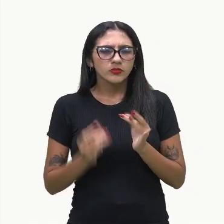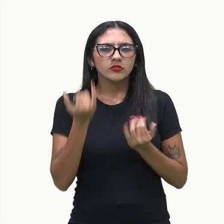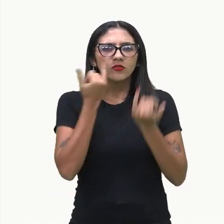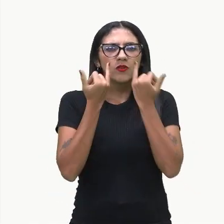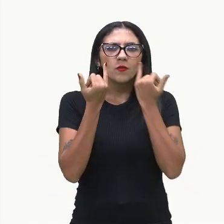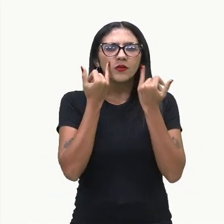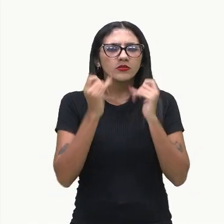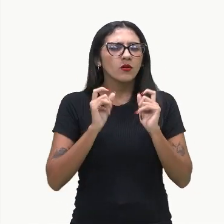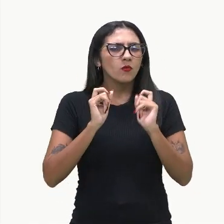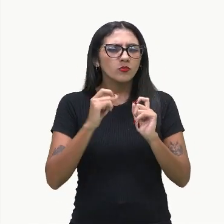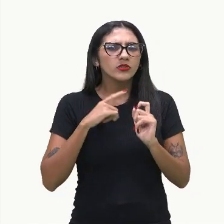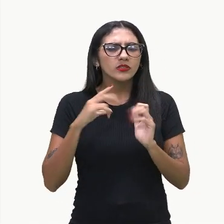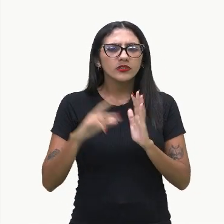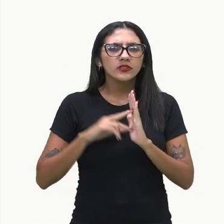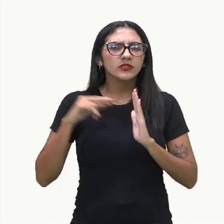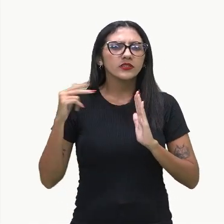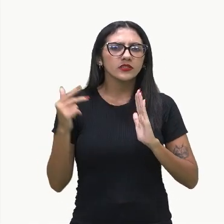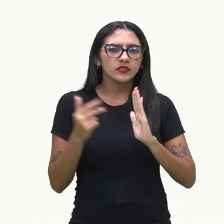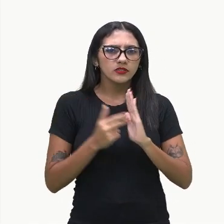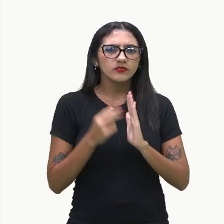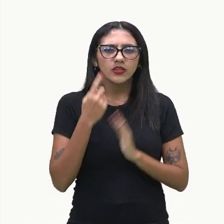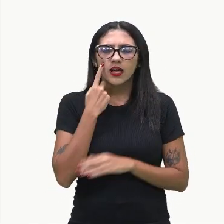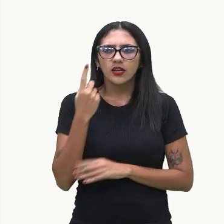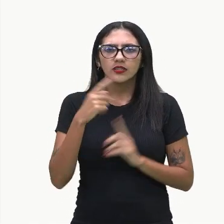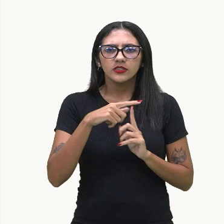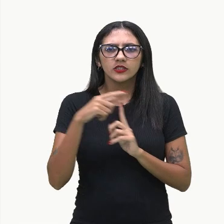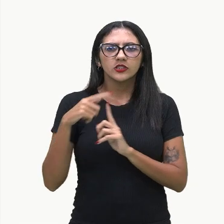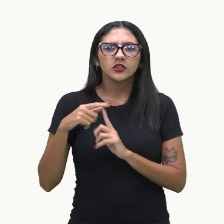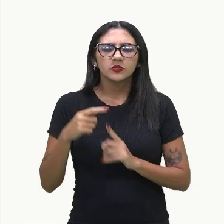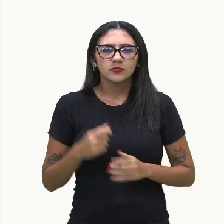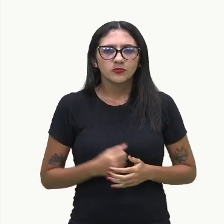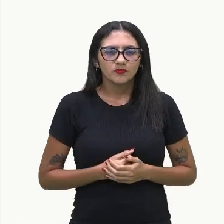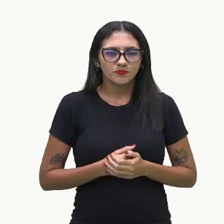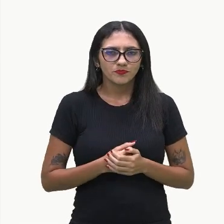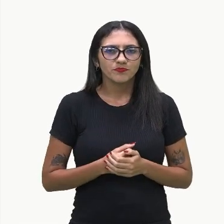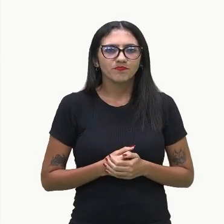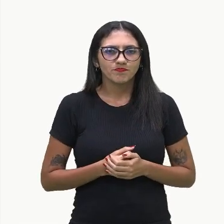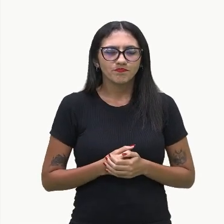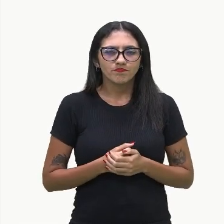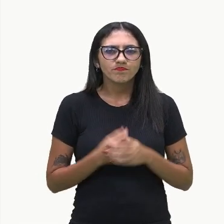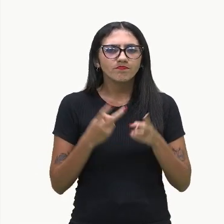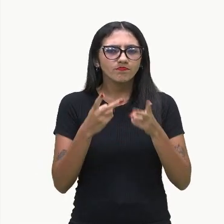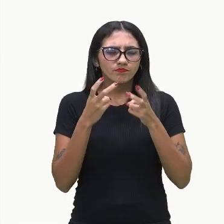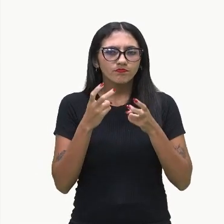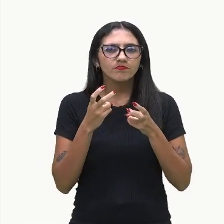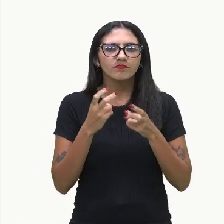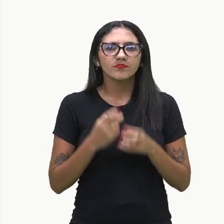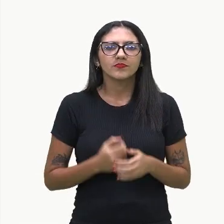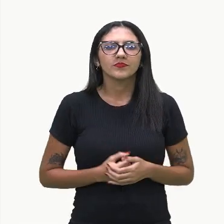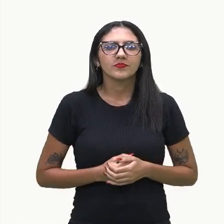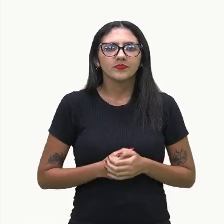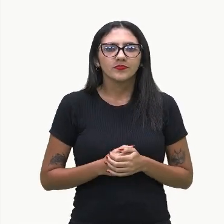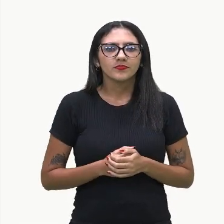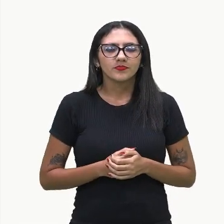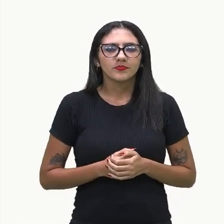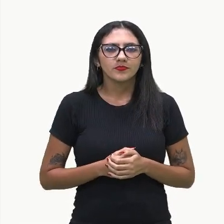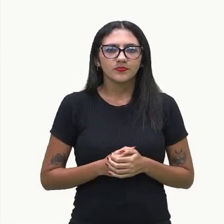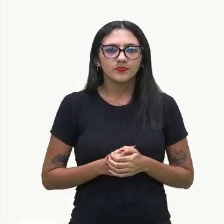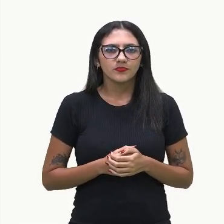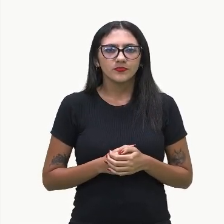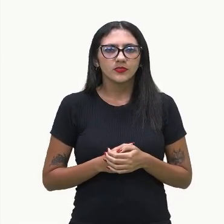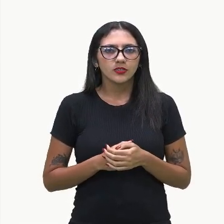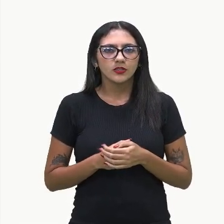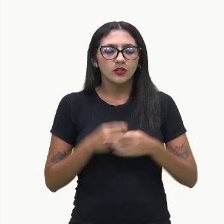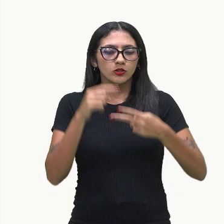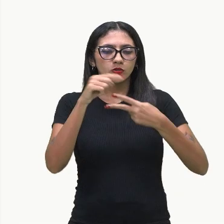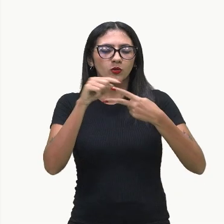que são ângulos opostos pelo vértice, agora em forma de texto. Visualizamos e acompanhe a leitura. 2 ângulos